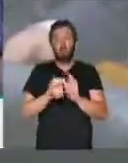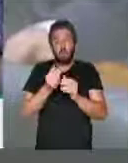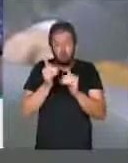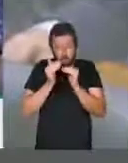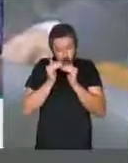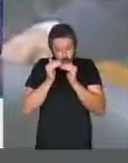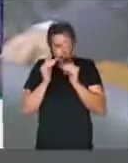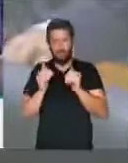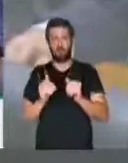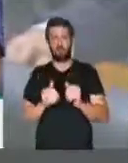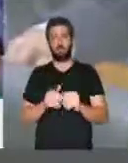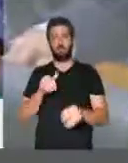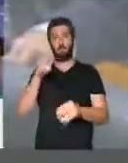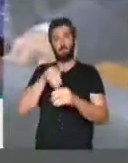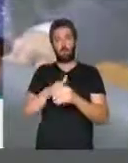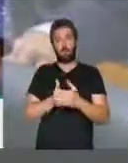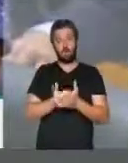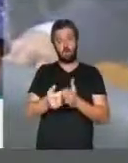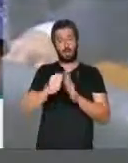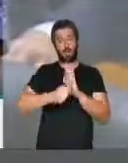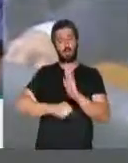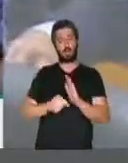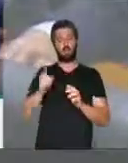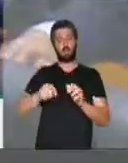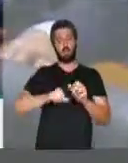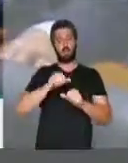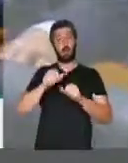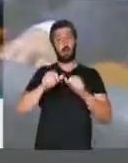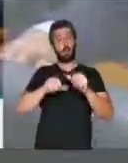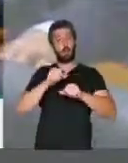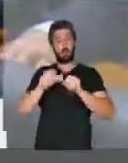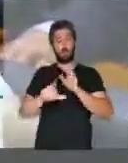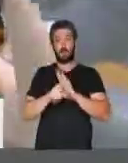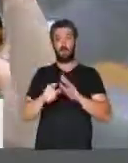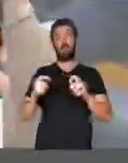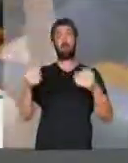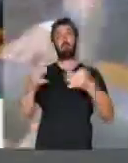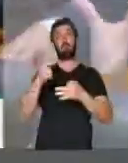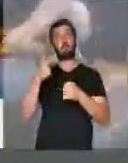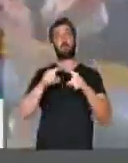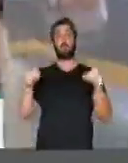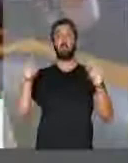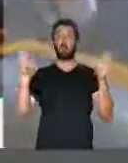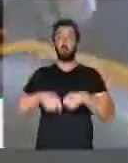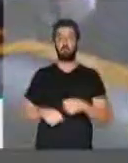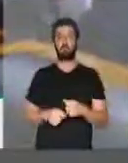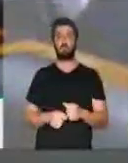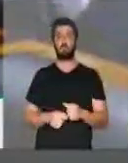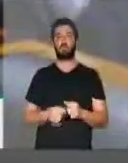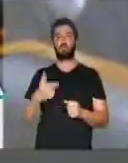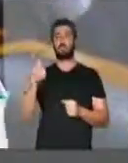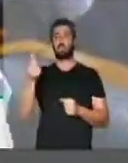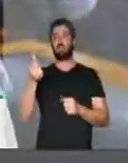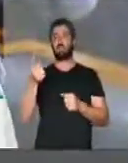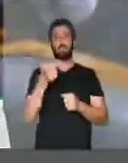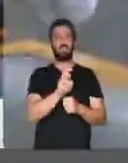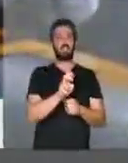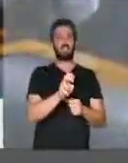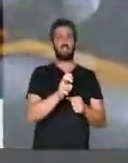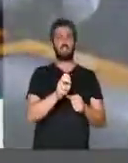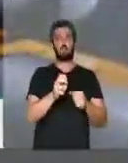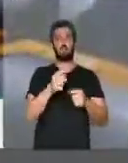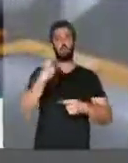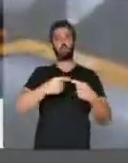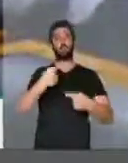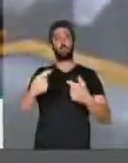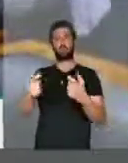menos, se votar o início desse relatório. É uma reforma possível, não é ideal. São 25 partidos discutindo uma reforma, minha